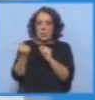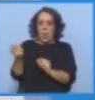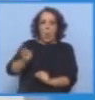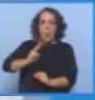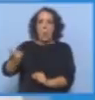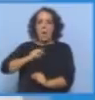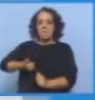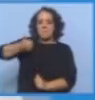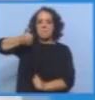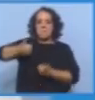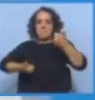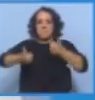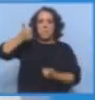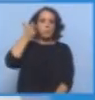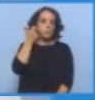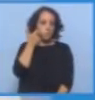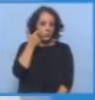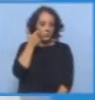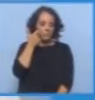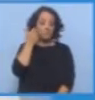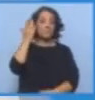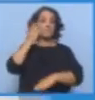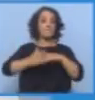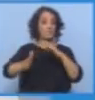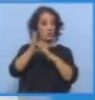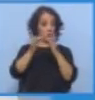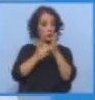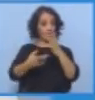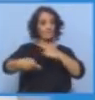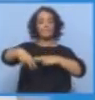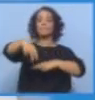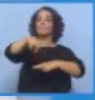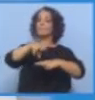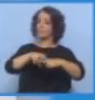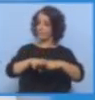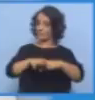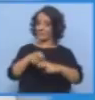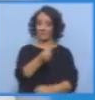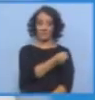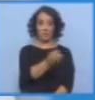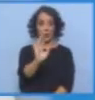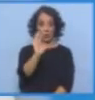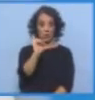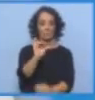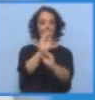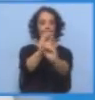era o maior. Então Jesus sentou-se, chamou os 12 e